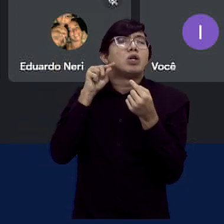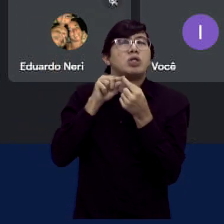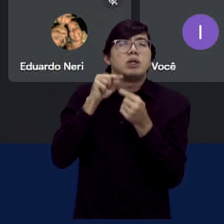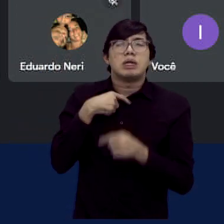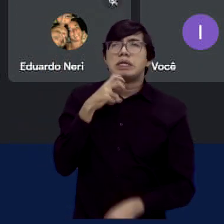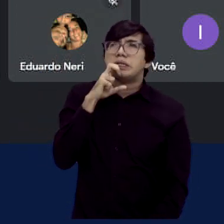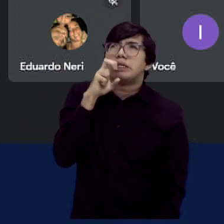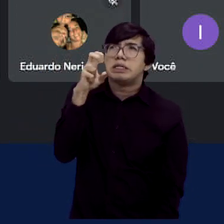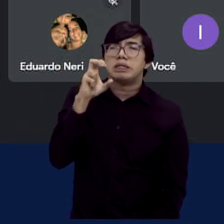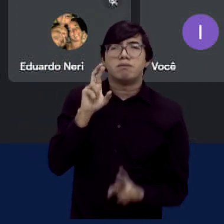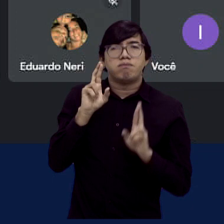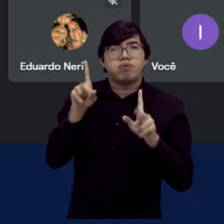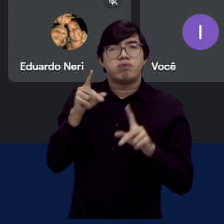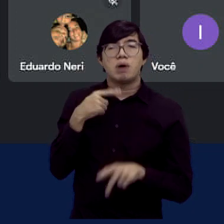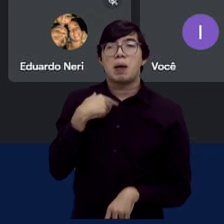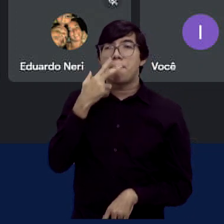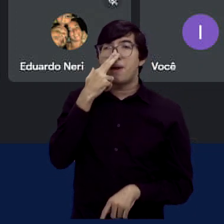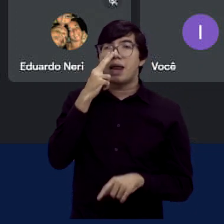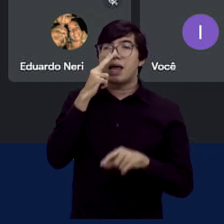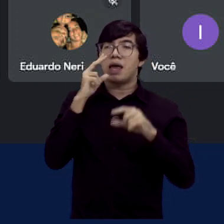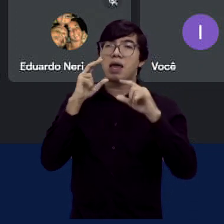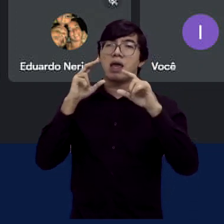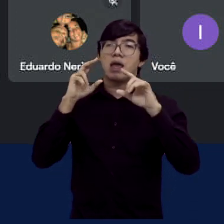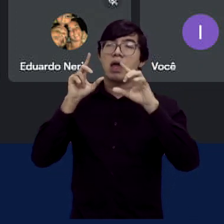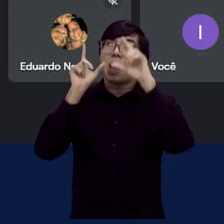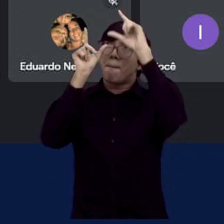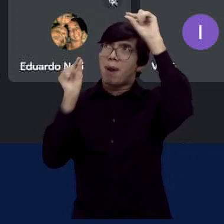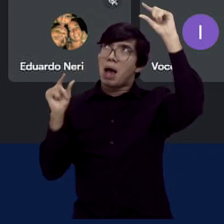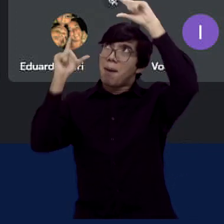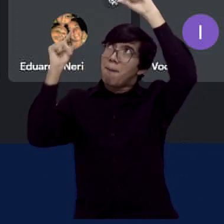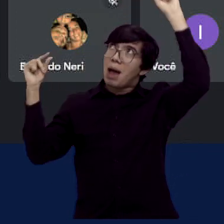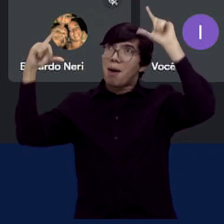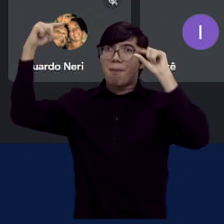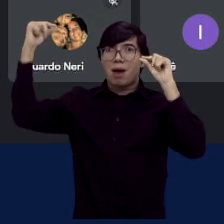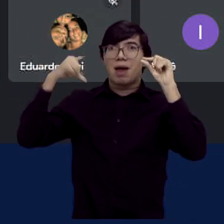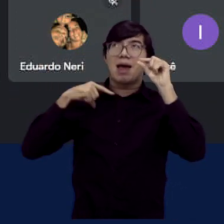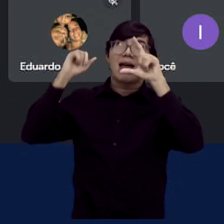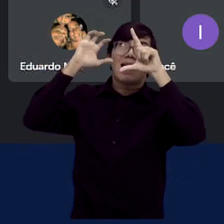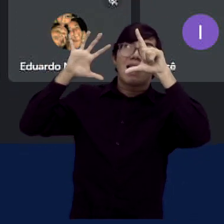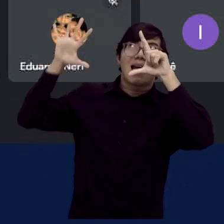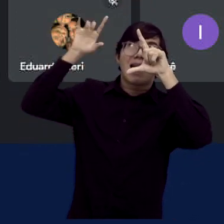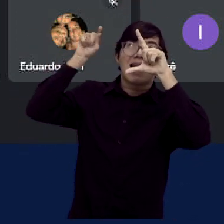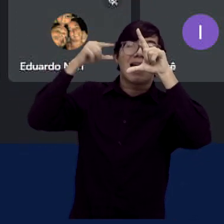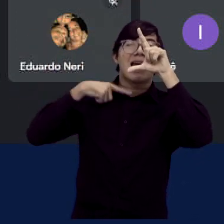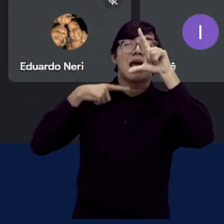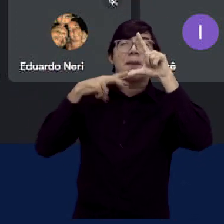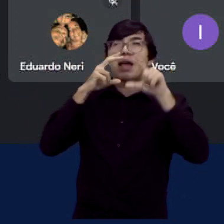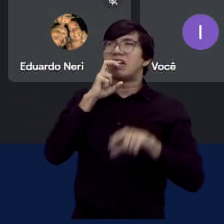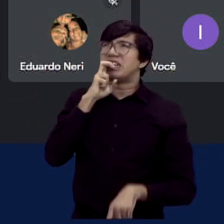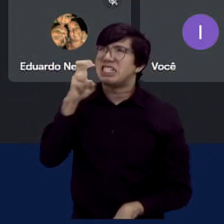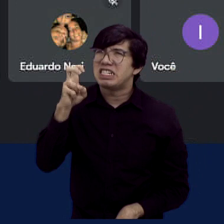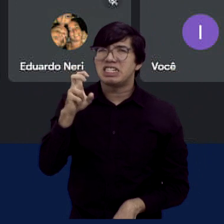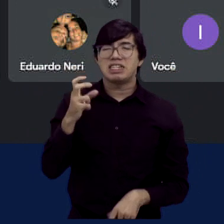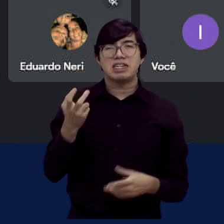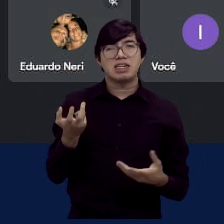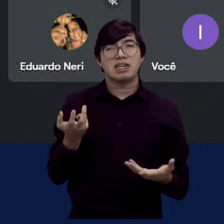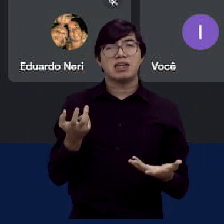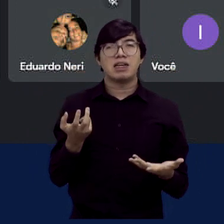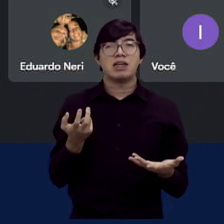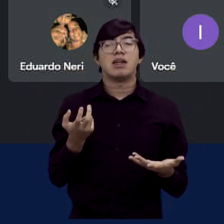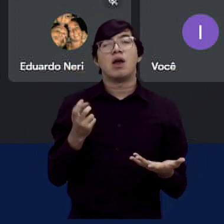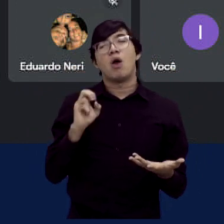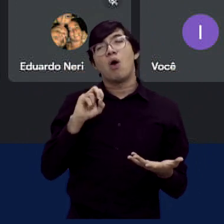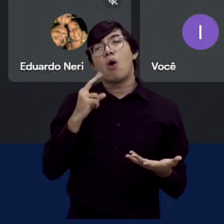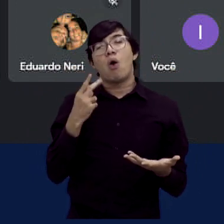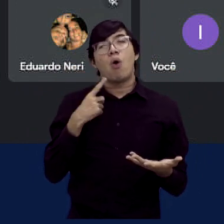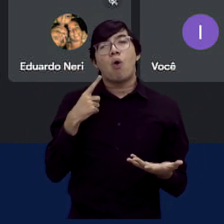realmente algo estourando. Há várias vezes um que tem traços estáticos para dizer que é um som de rádio antigo ou